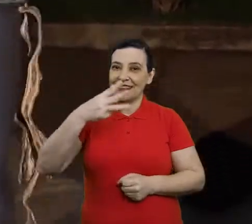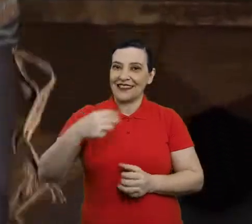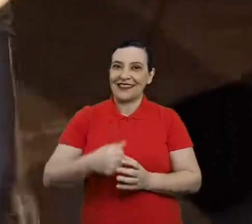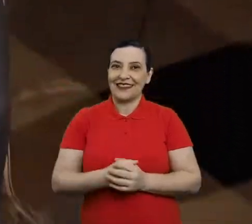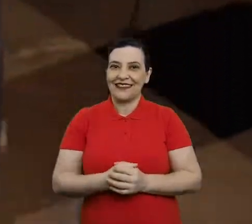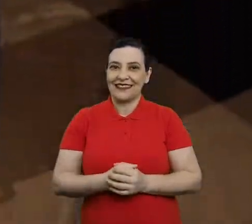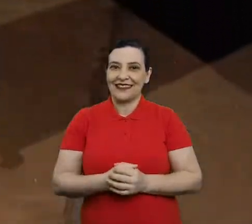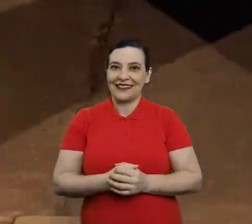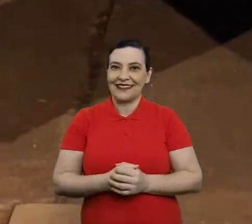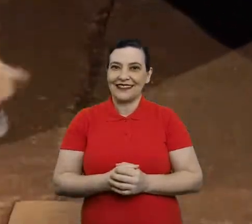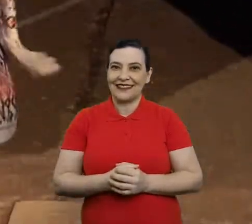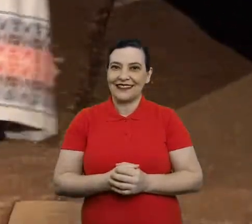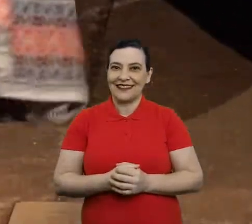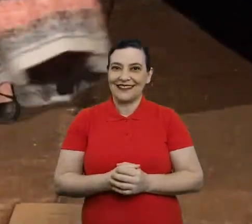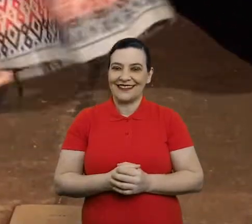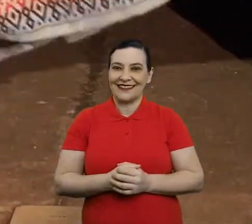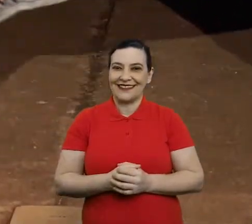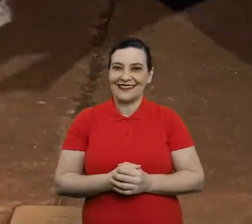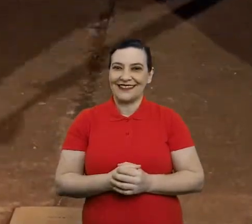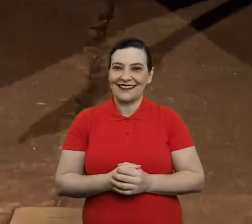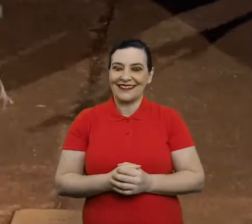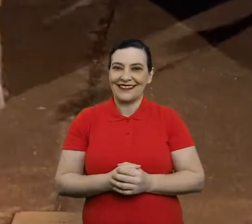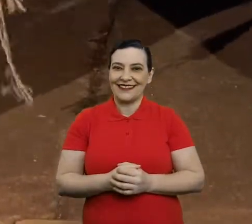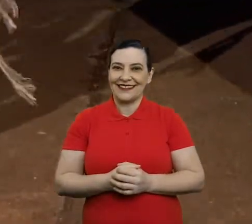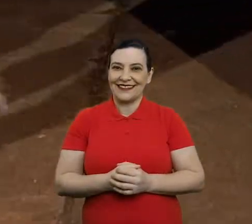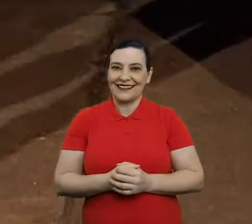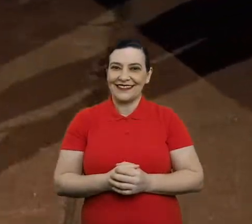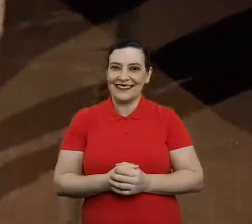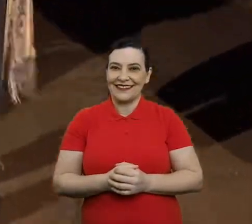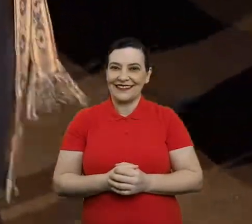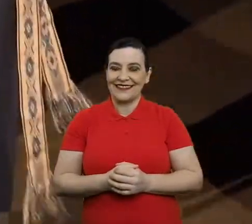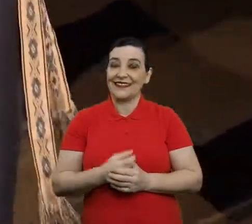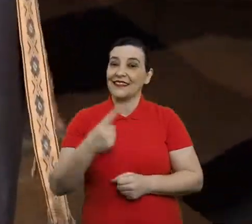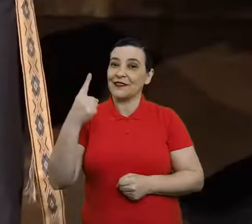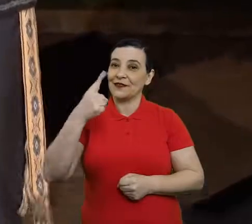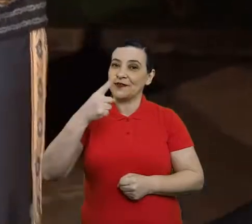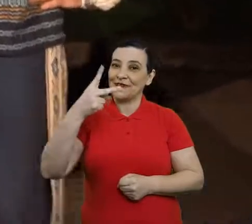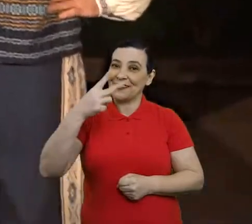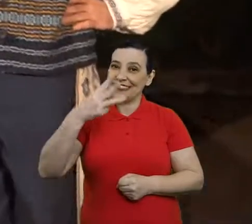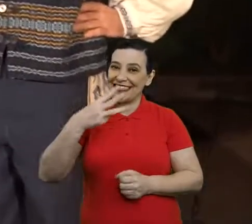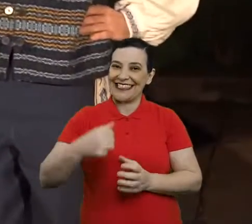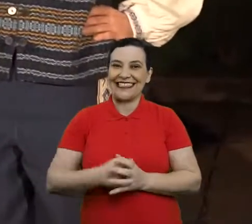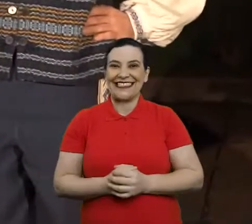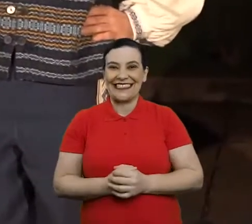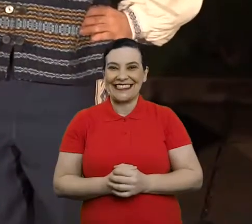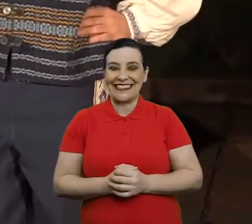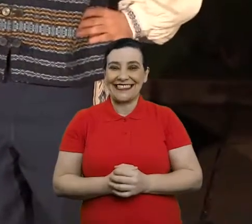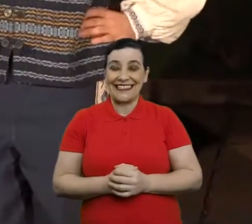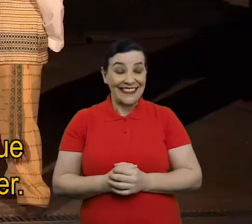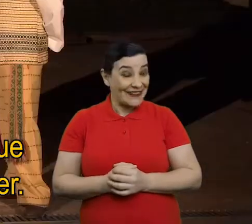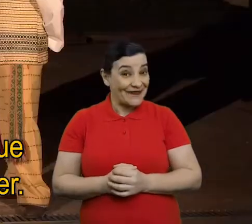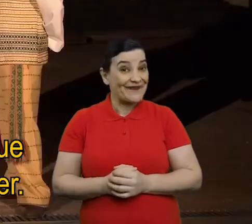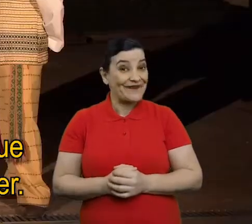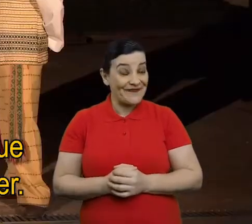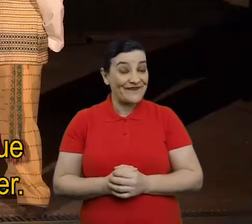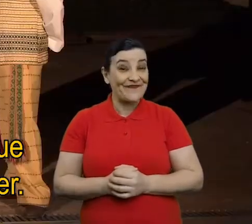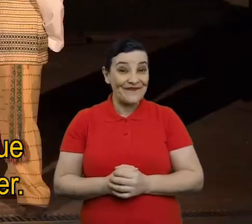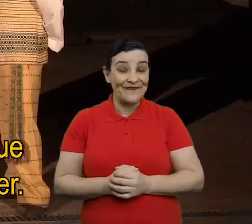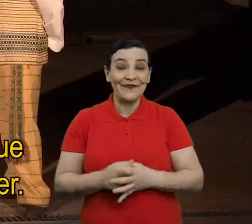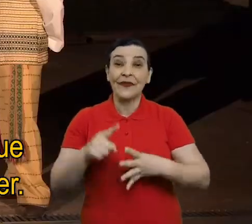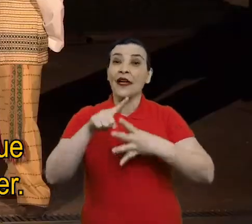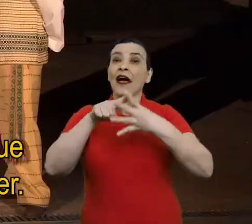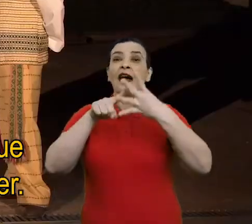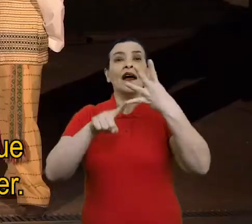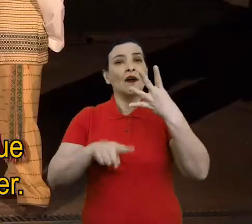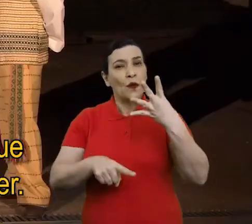três, quatro. Dois, três. Um, dois, três. Certo? Com